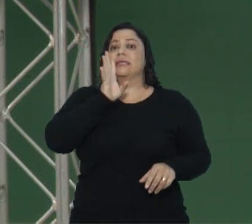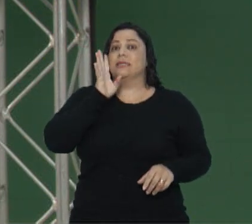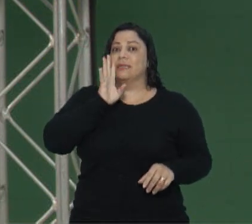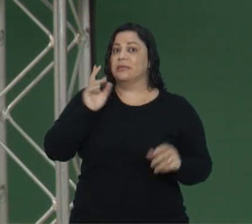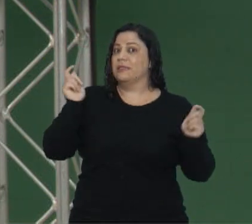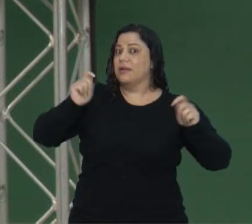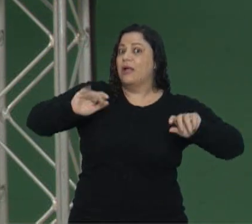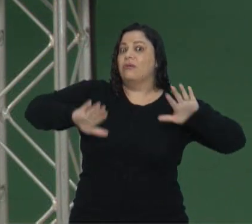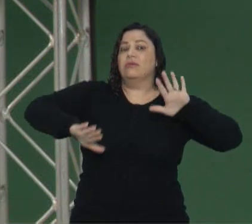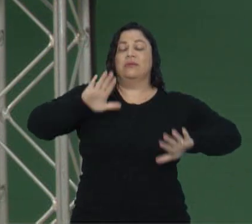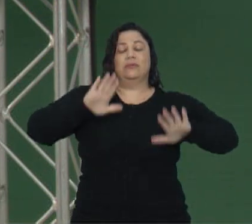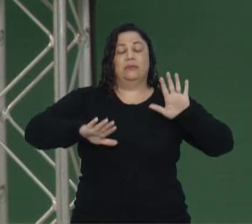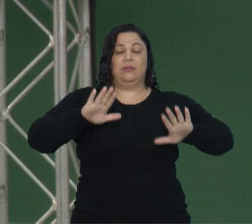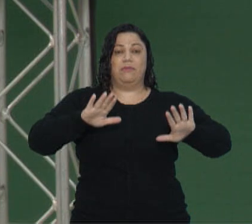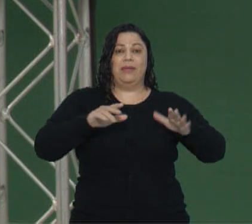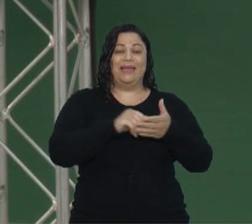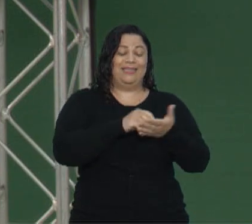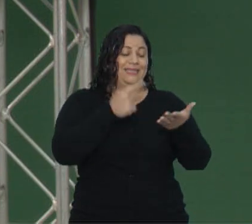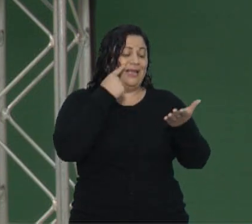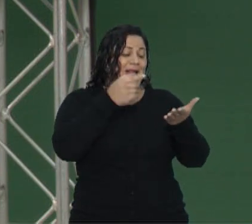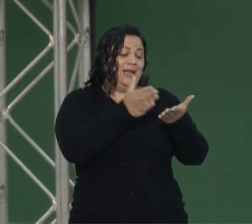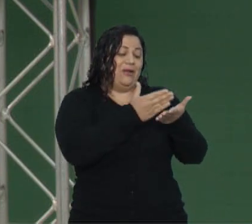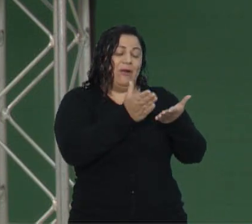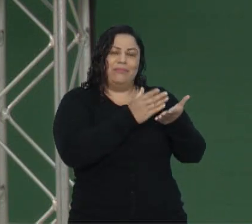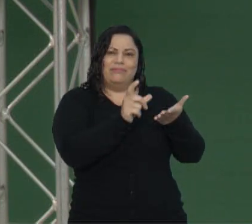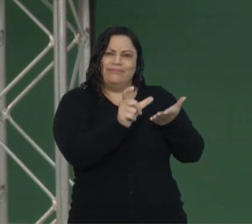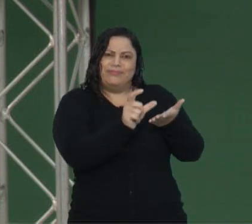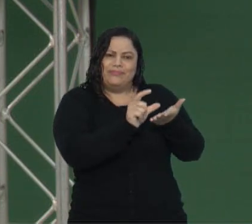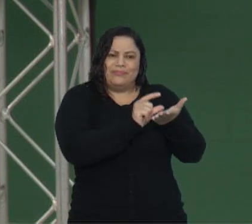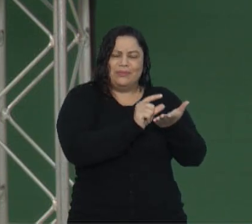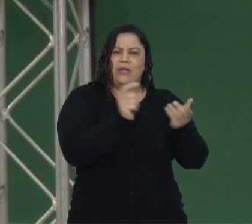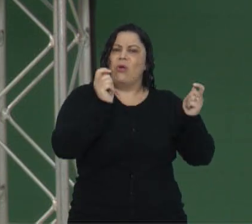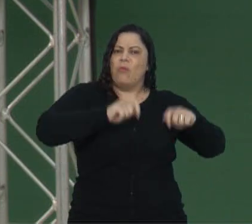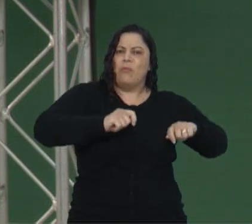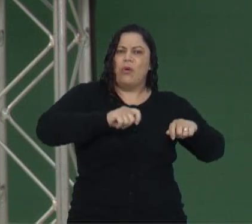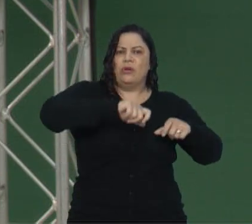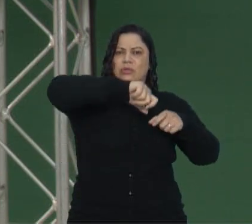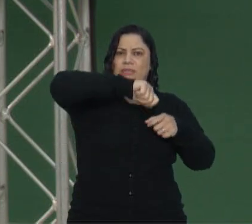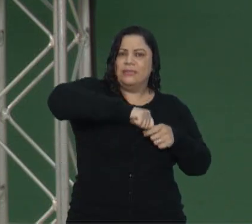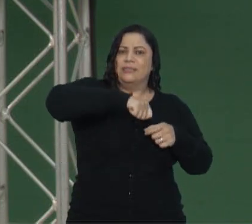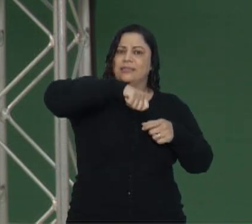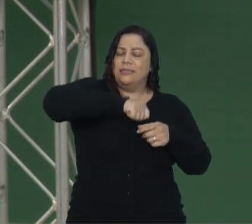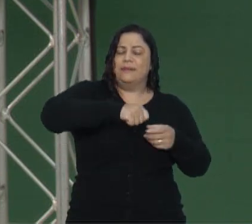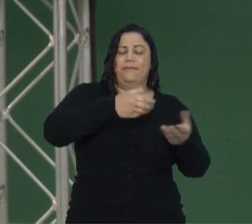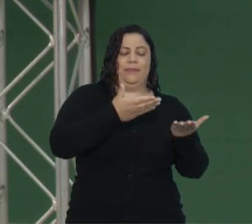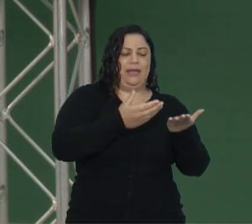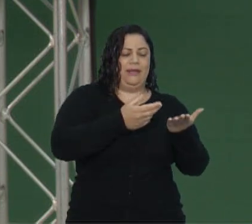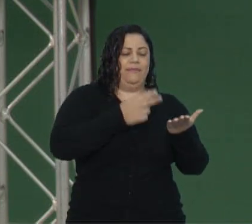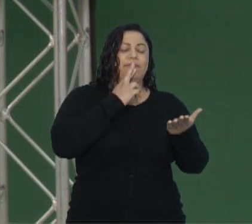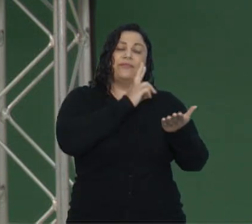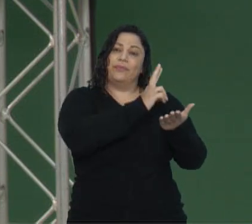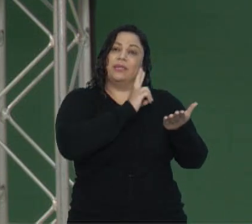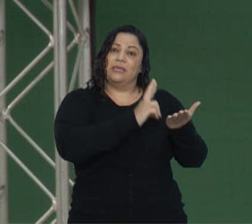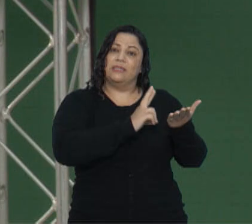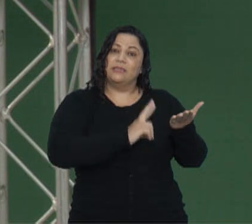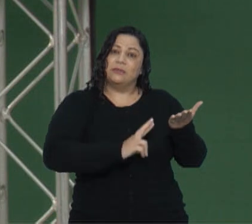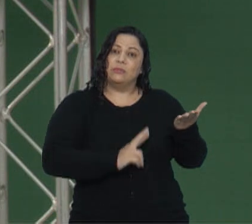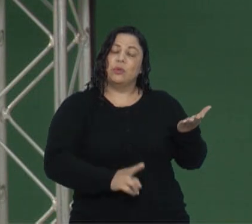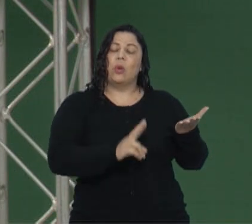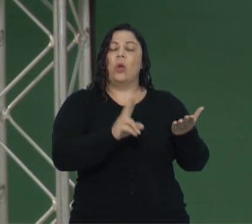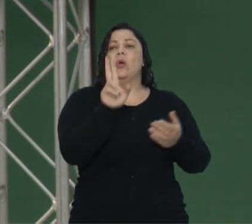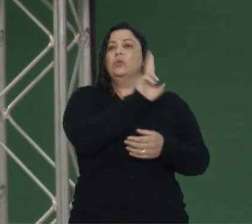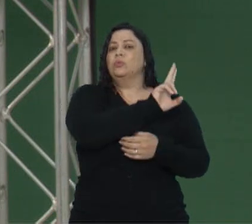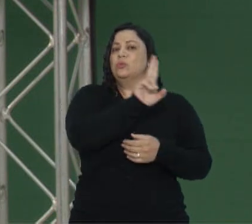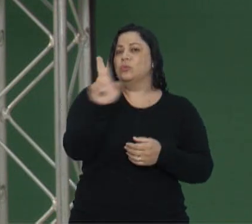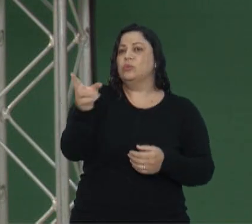deixado? Você pode pegar uma folha do seu caderno, você pode grampear e colocar as respostas, colocar o nome, a identificação,